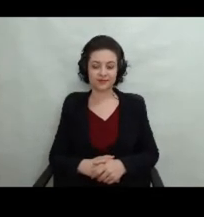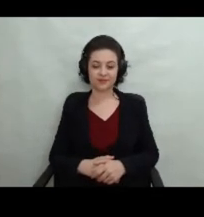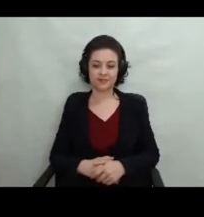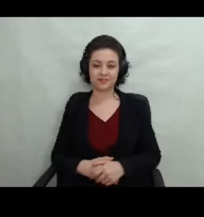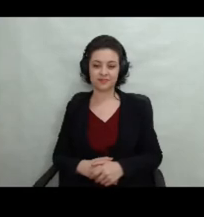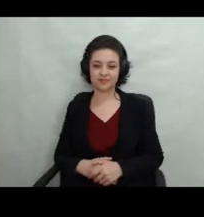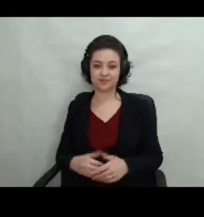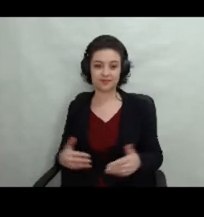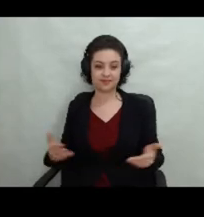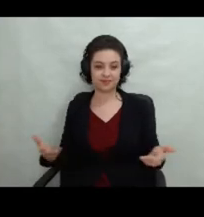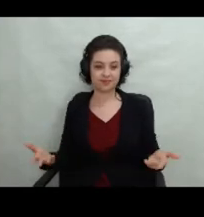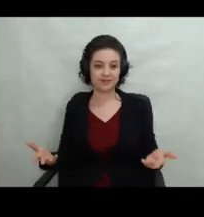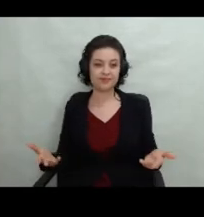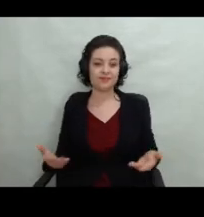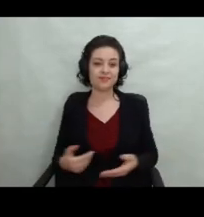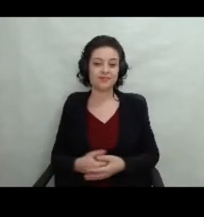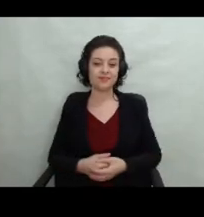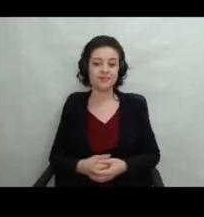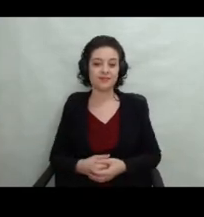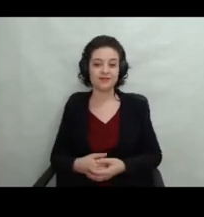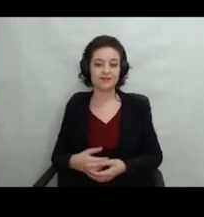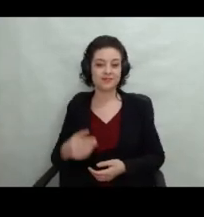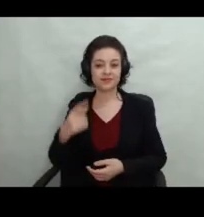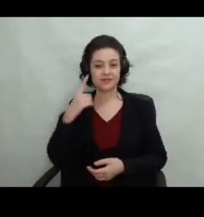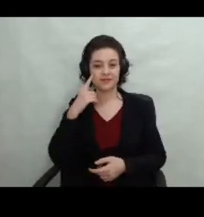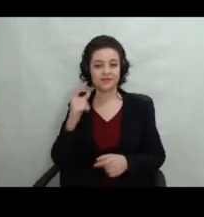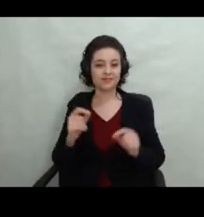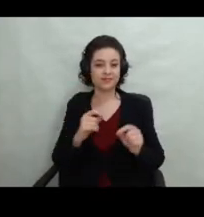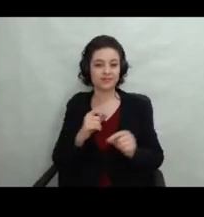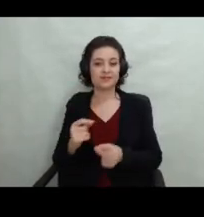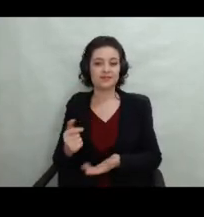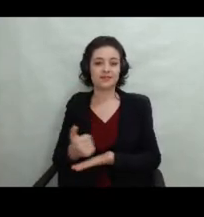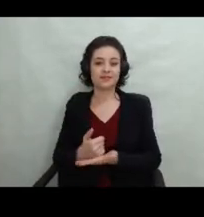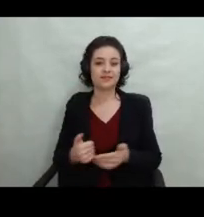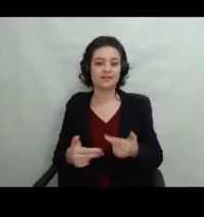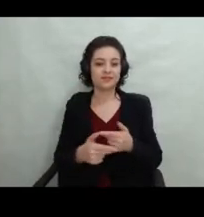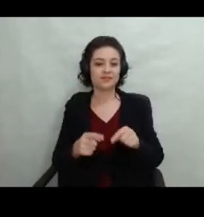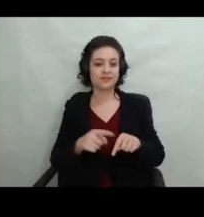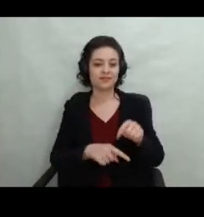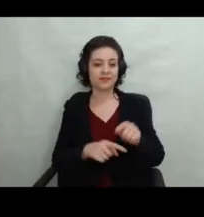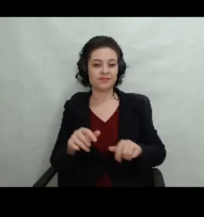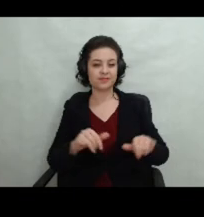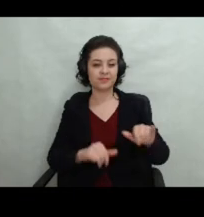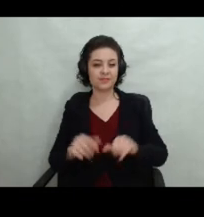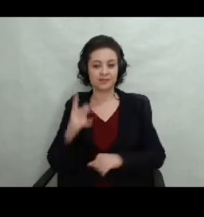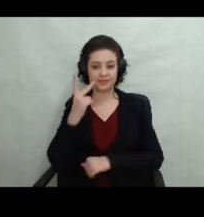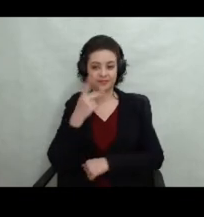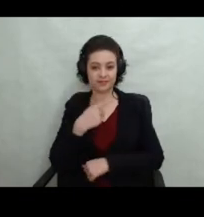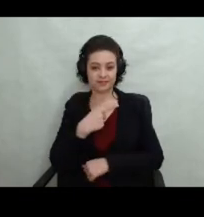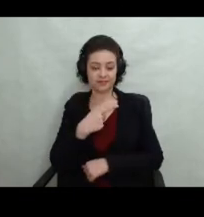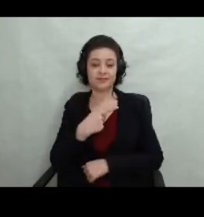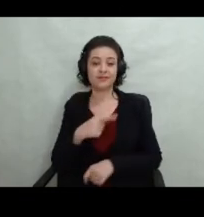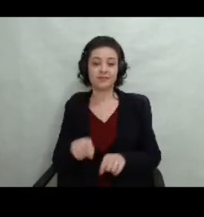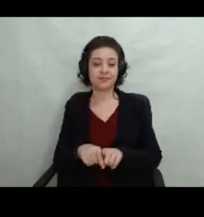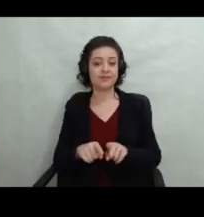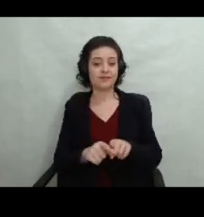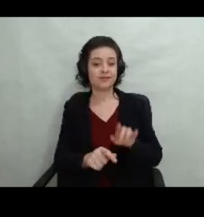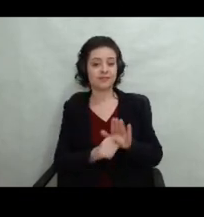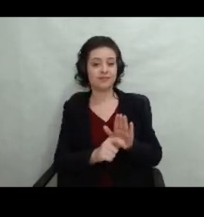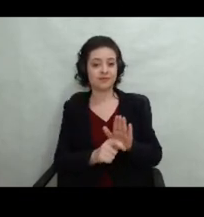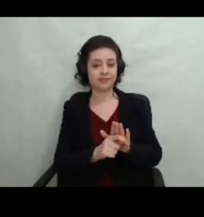Bom, então, a ideia é que os fármacos, os produtos de cuidado pessoal e até as drogas ilícitas do